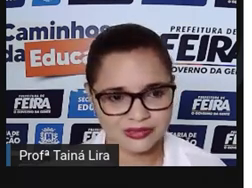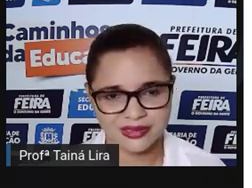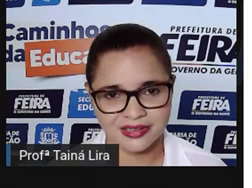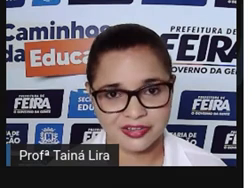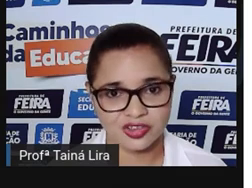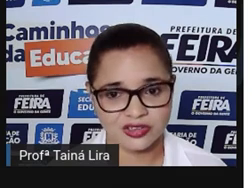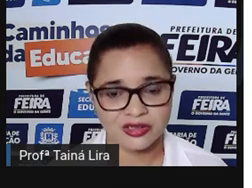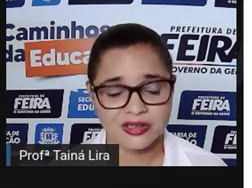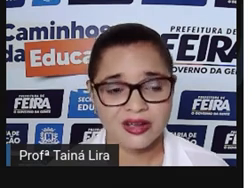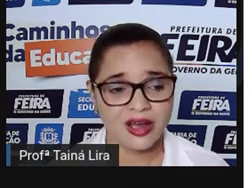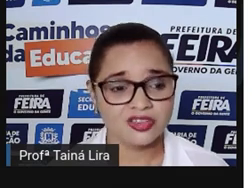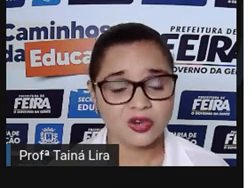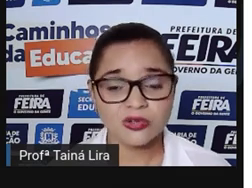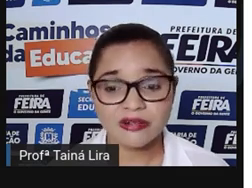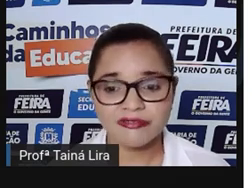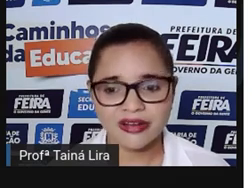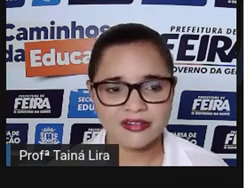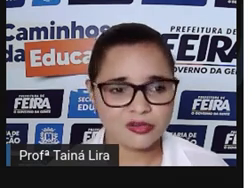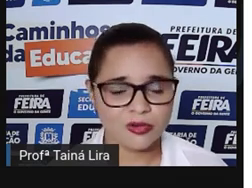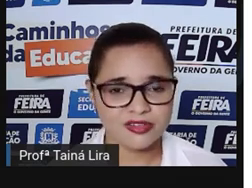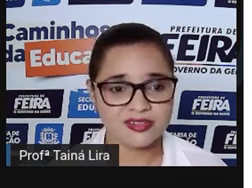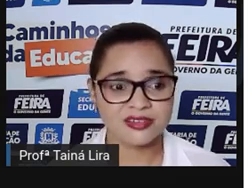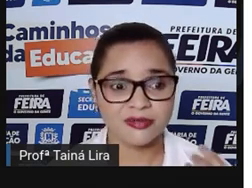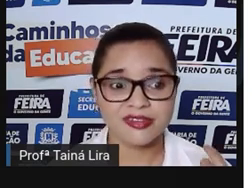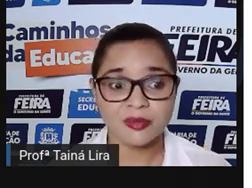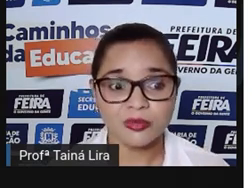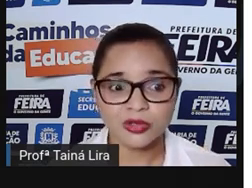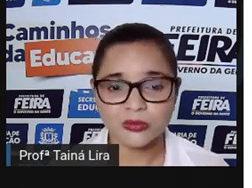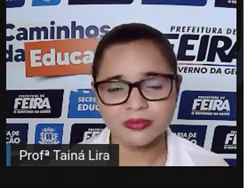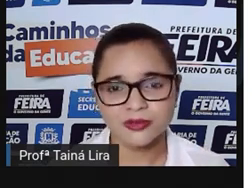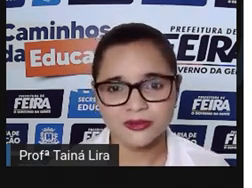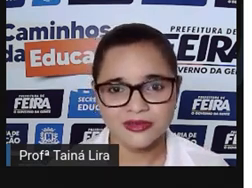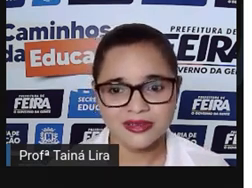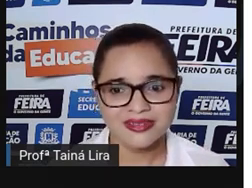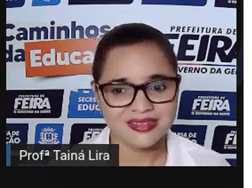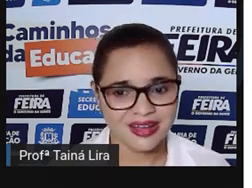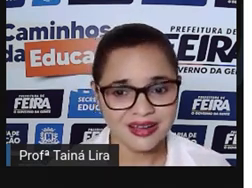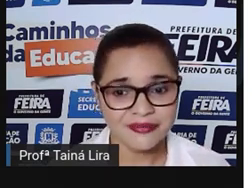na internet. A gente encontra várias coisas, então isso é muito